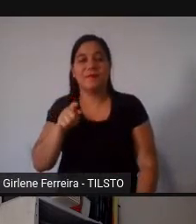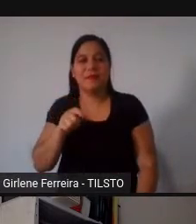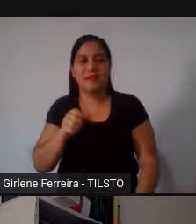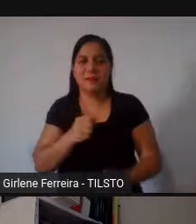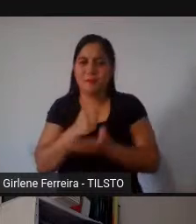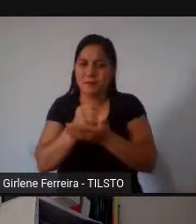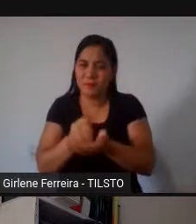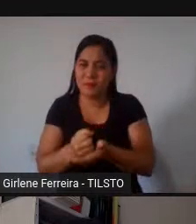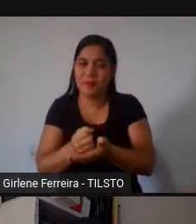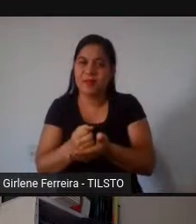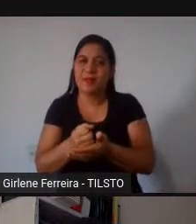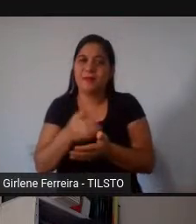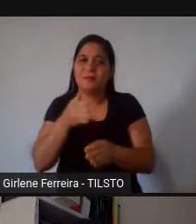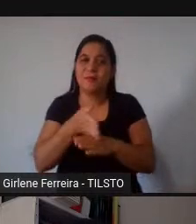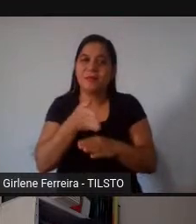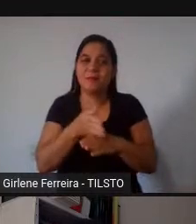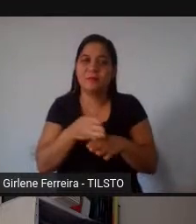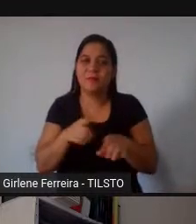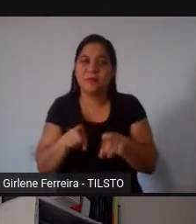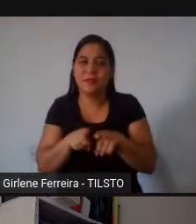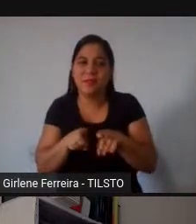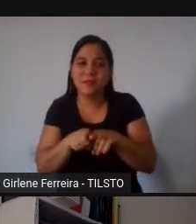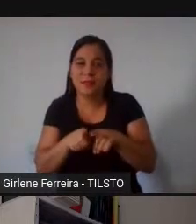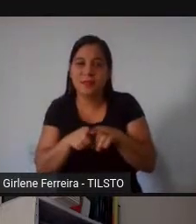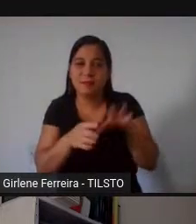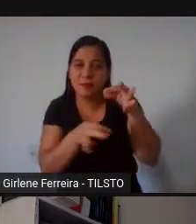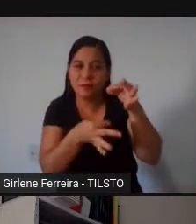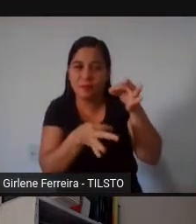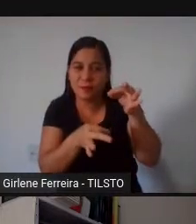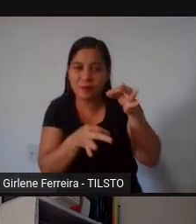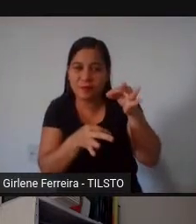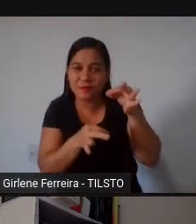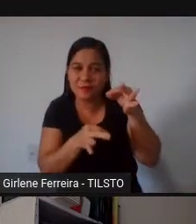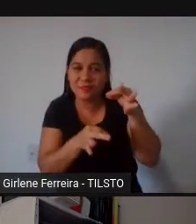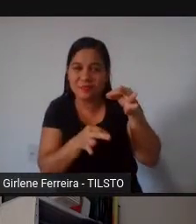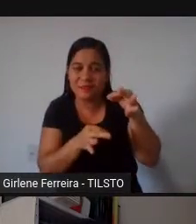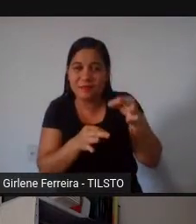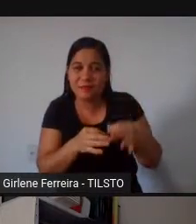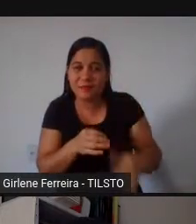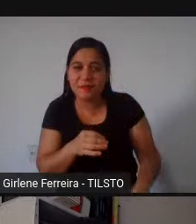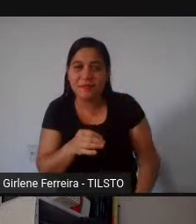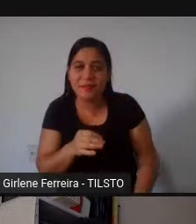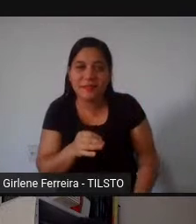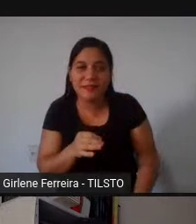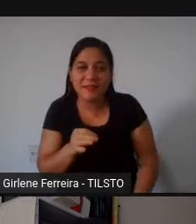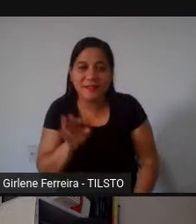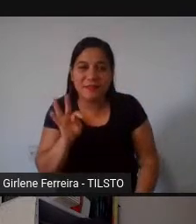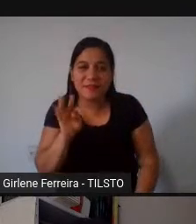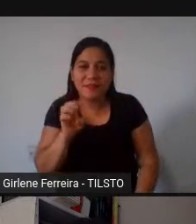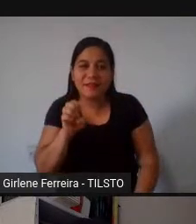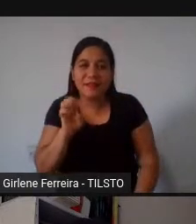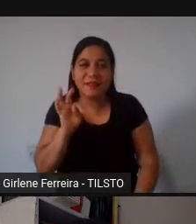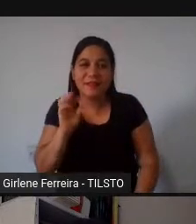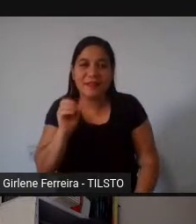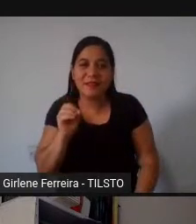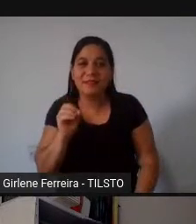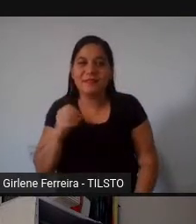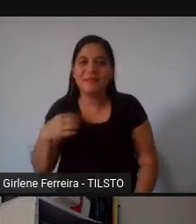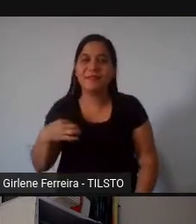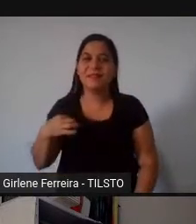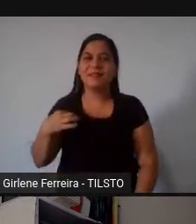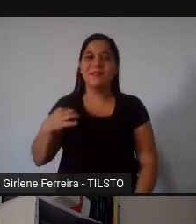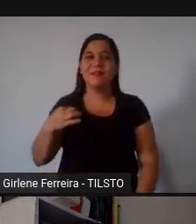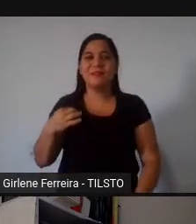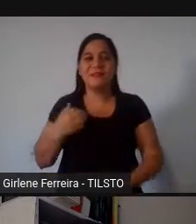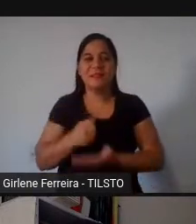é? Participo como voluntária pontual. Ela participa de voluntária de muitas coisas. Eu acho que você pode